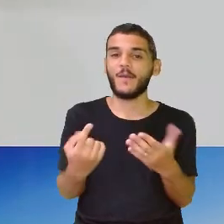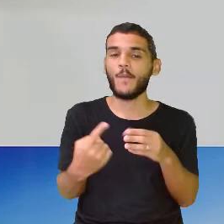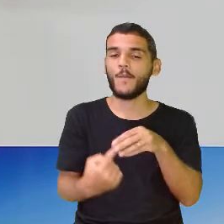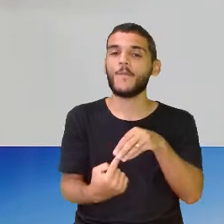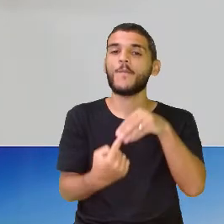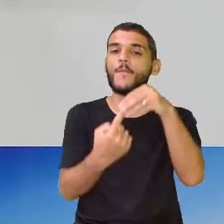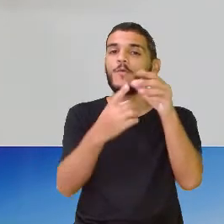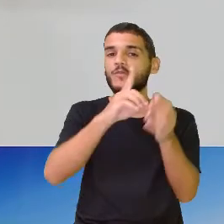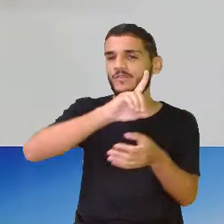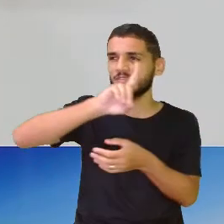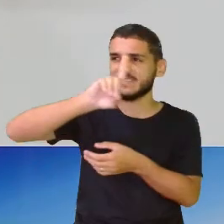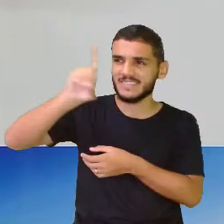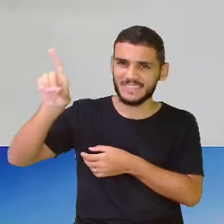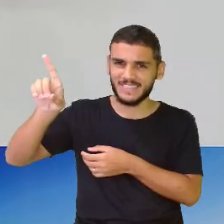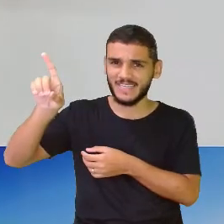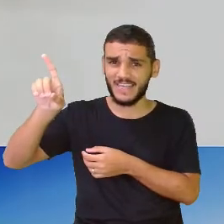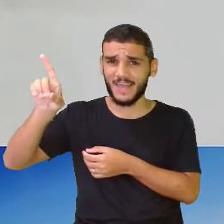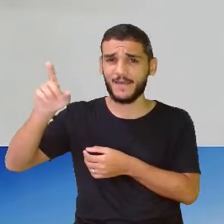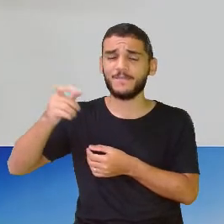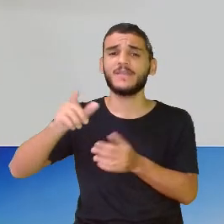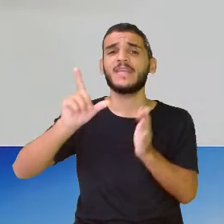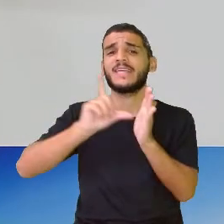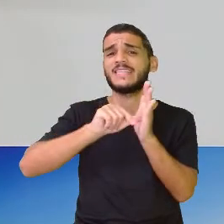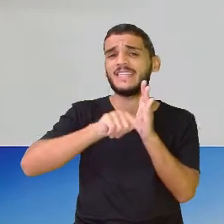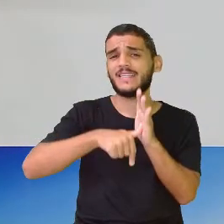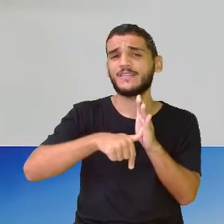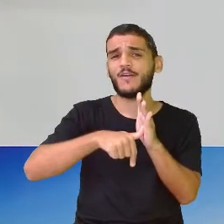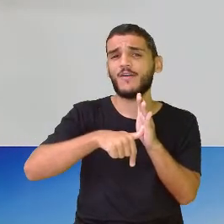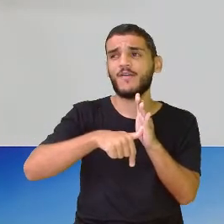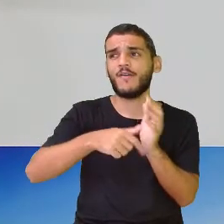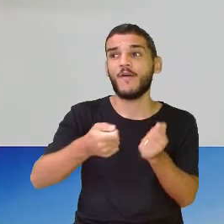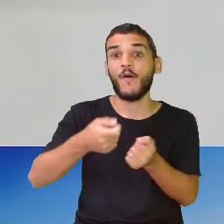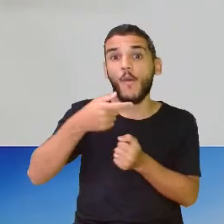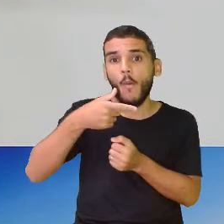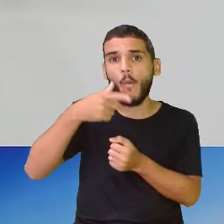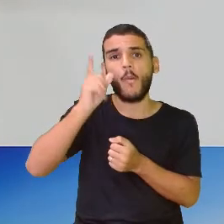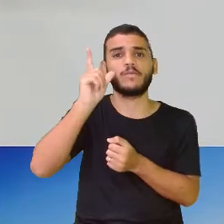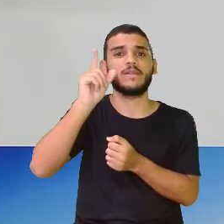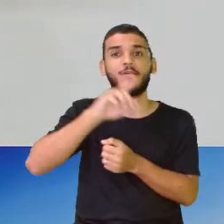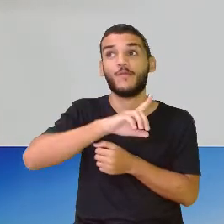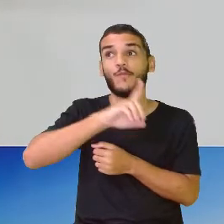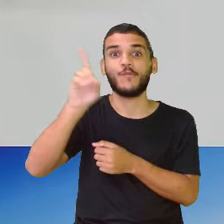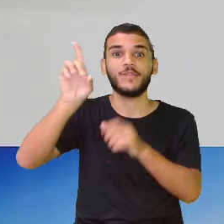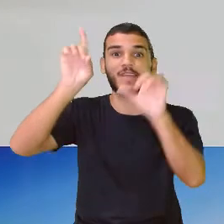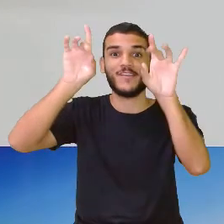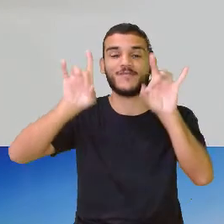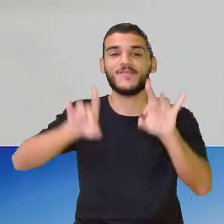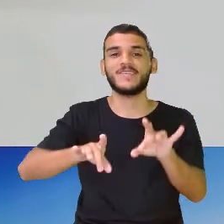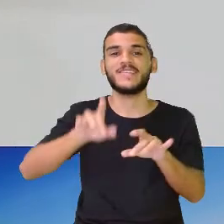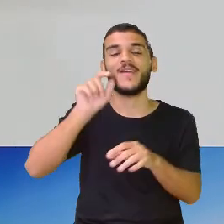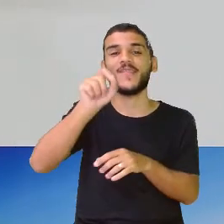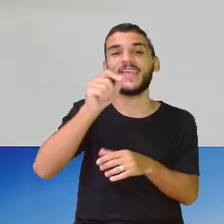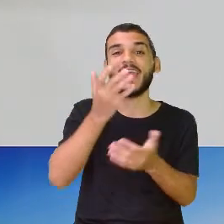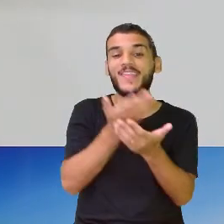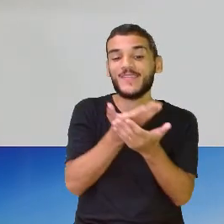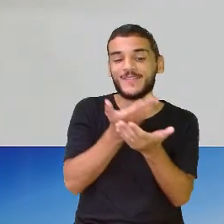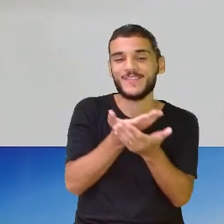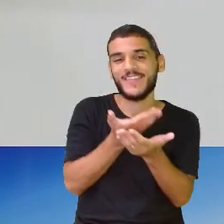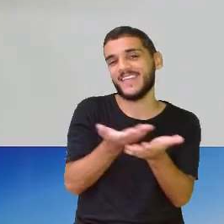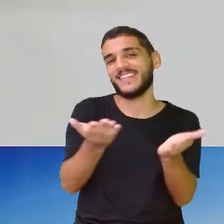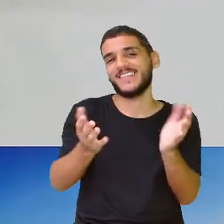vi o Carijó, chegar atrasado foi ontem, no dia do estudante. Pensem vocês, logo no dia